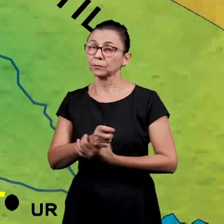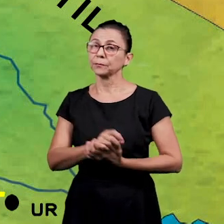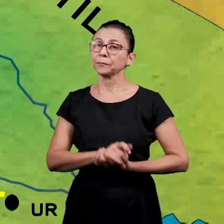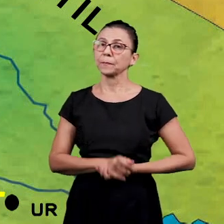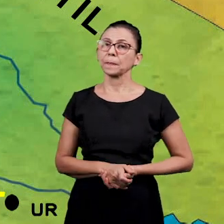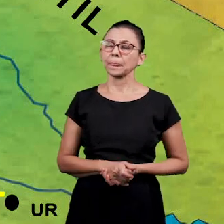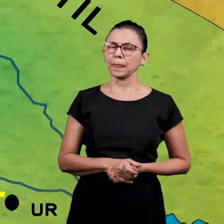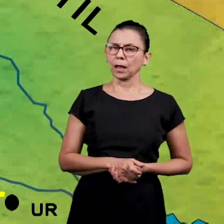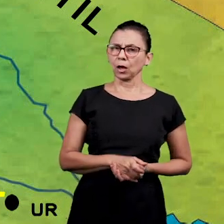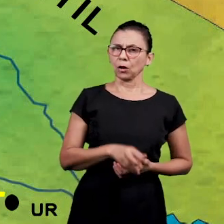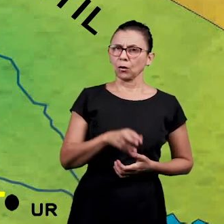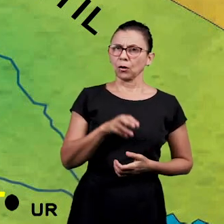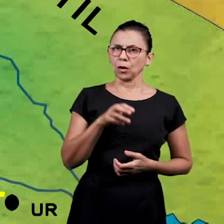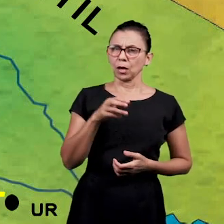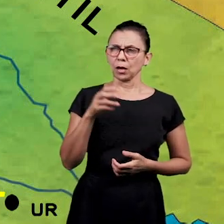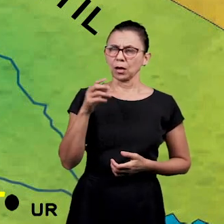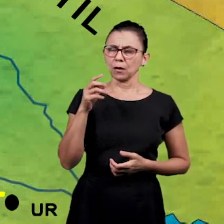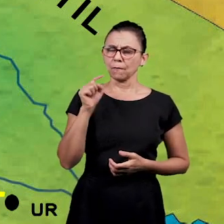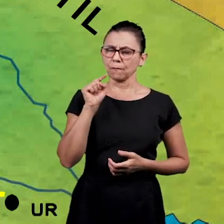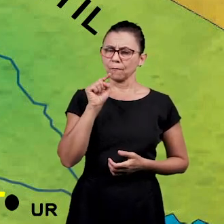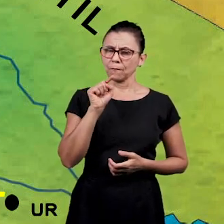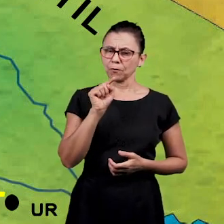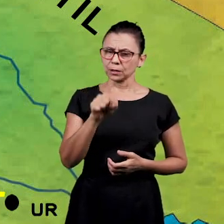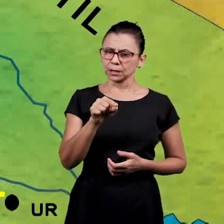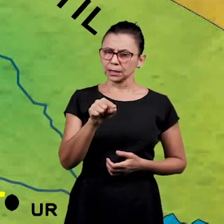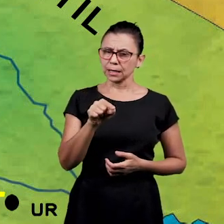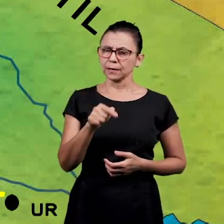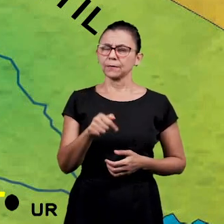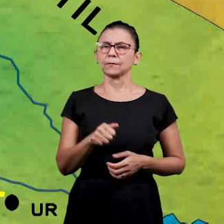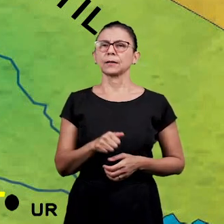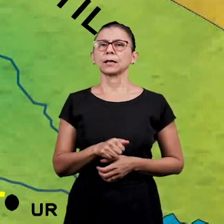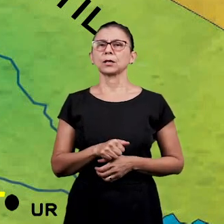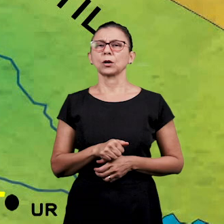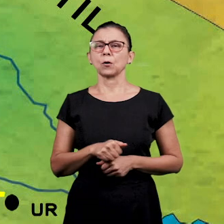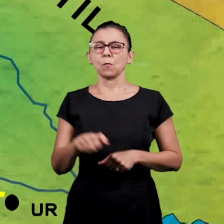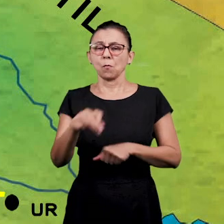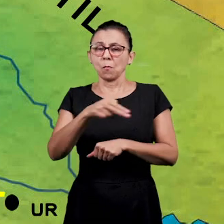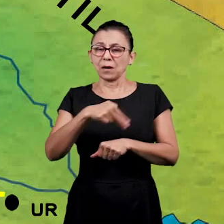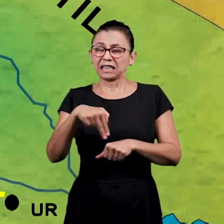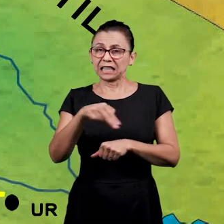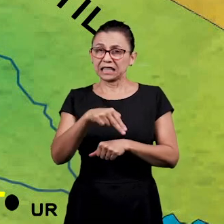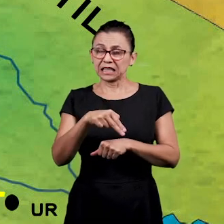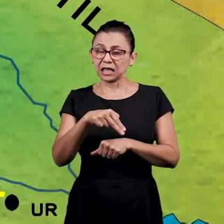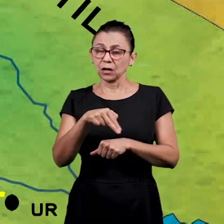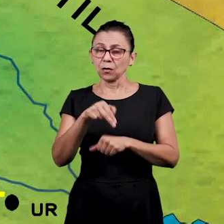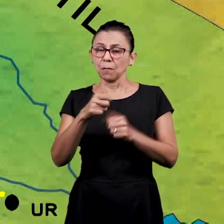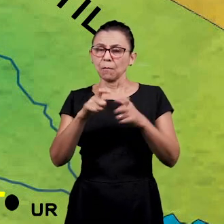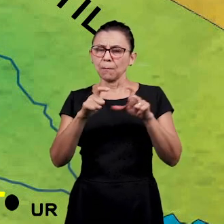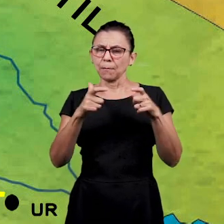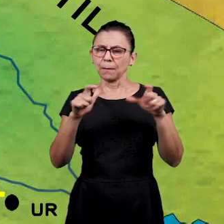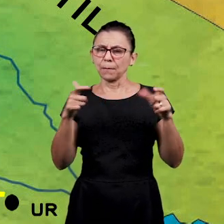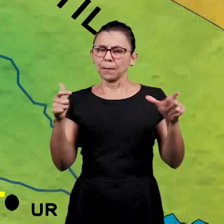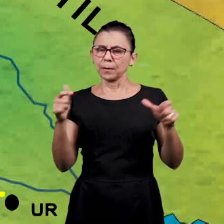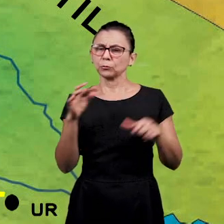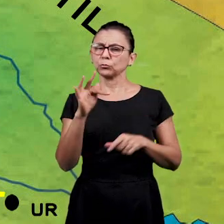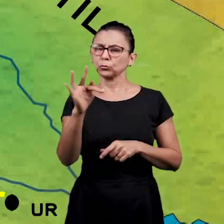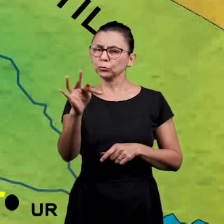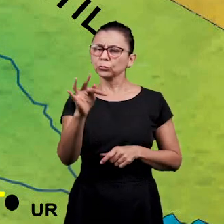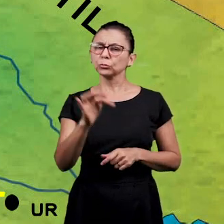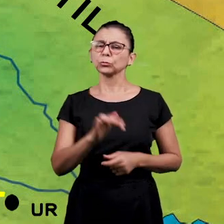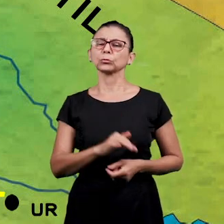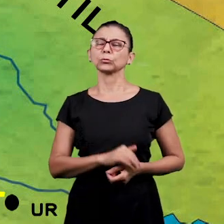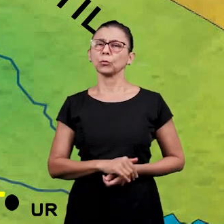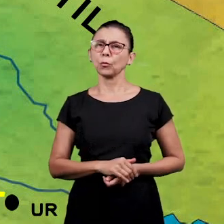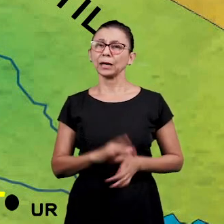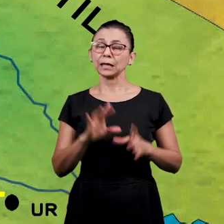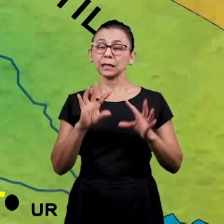Abraão, eu vou fazer de você uma grande nação. E em você serão